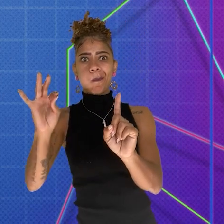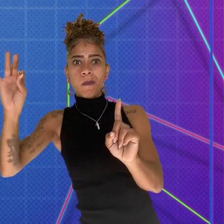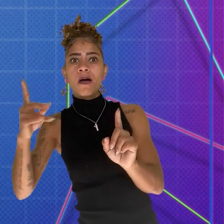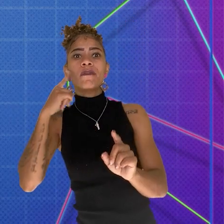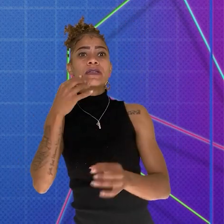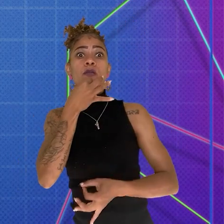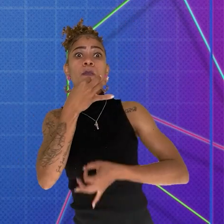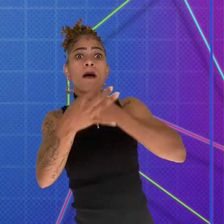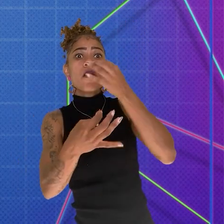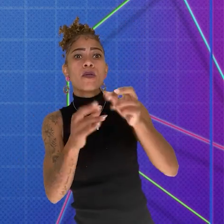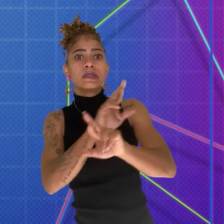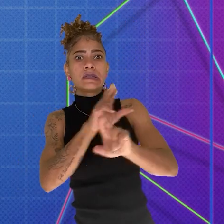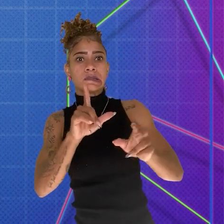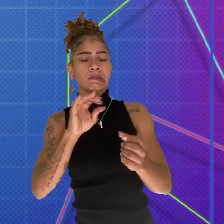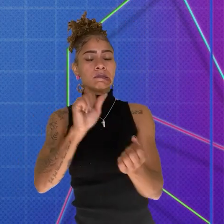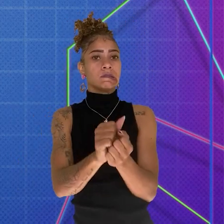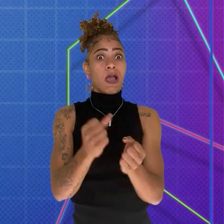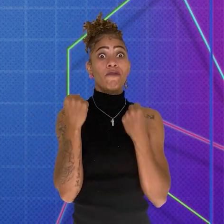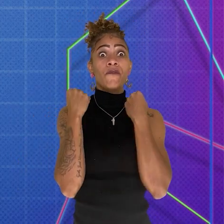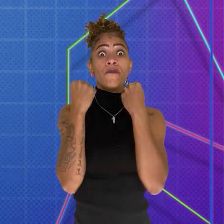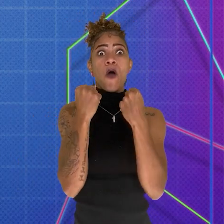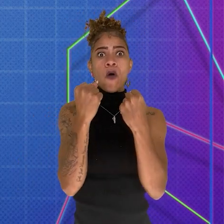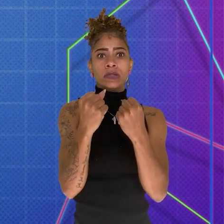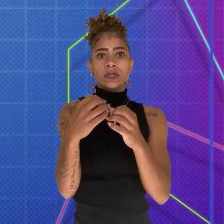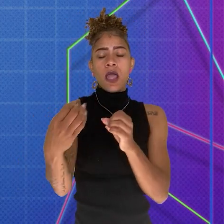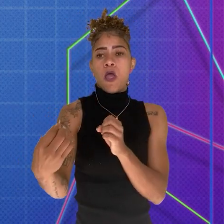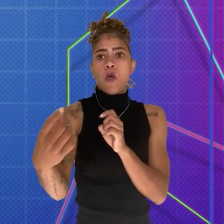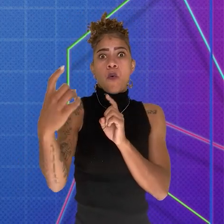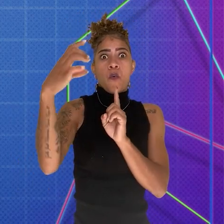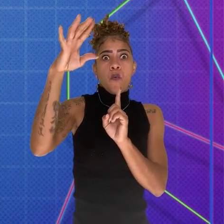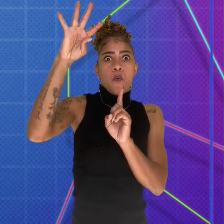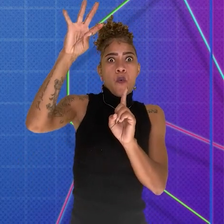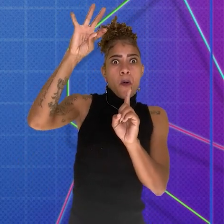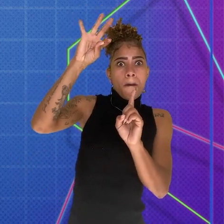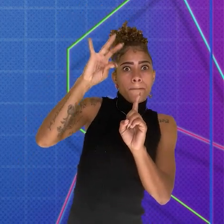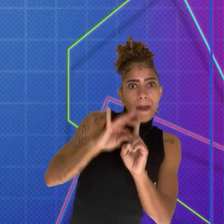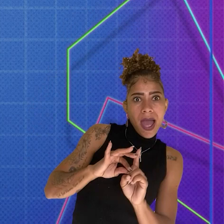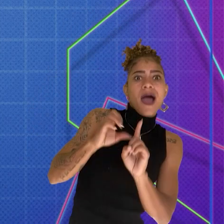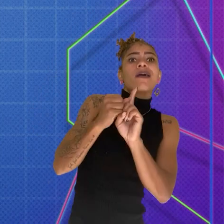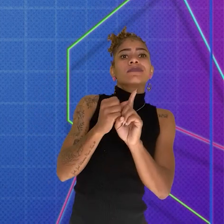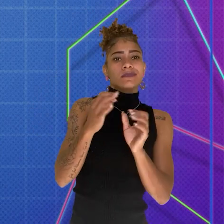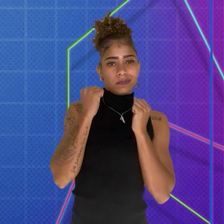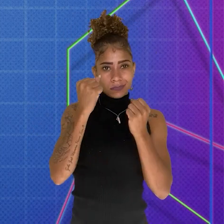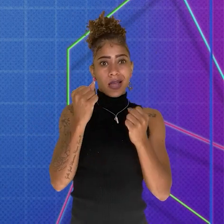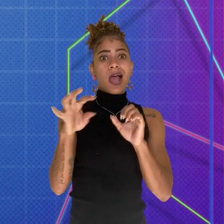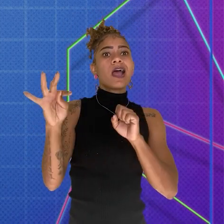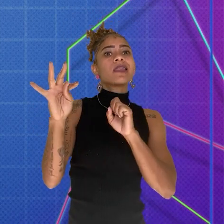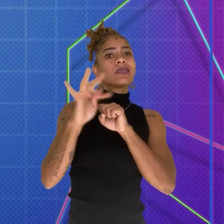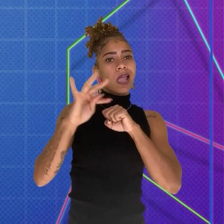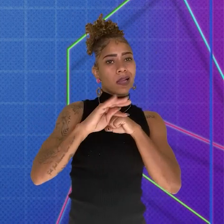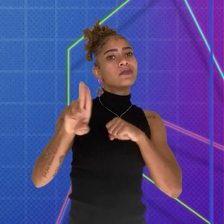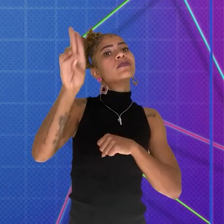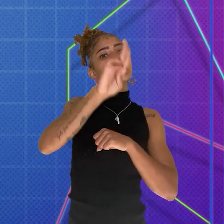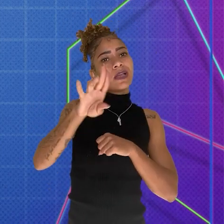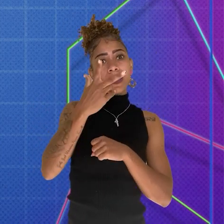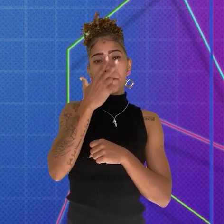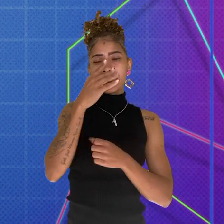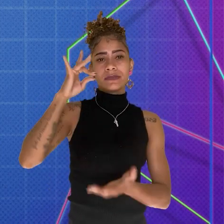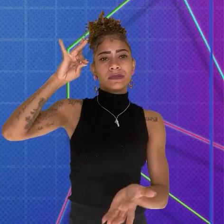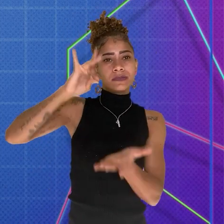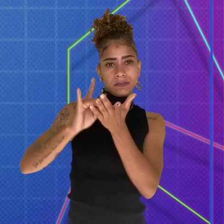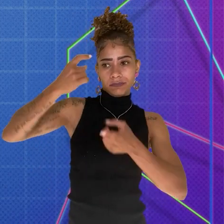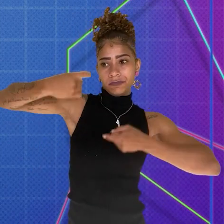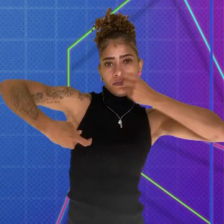sonoras, fazendo com que o som se torne mais intenso à medida que o objeto se aproxima do solo. Essa técnica pode ser usada para criar uma sensação mais